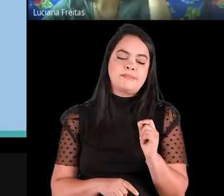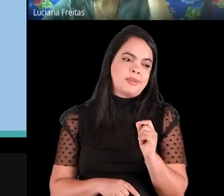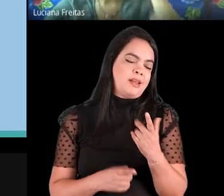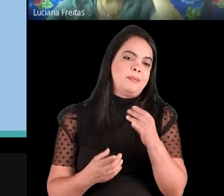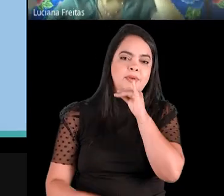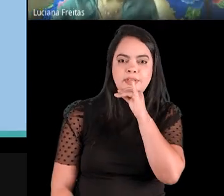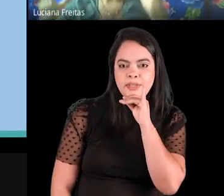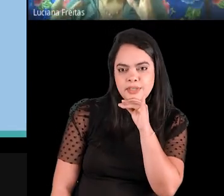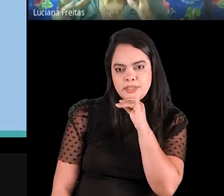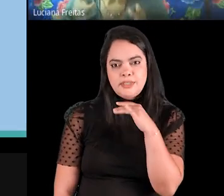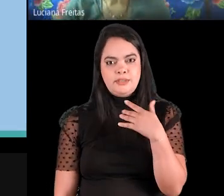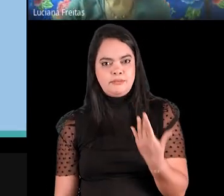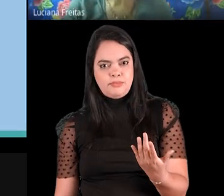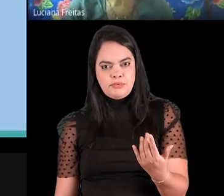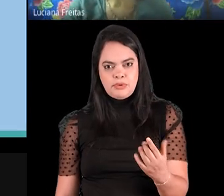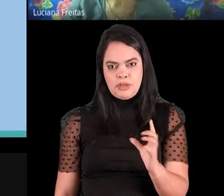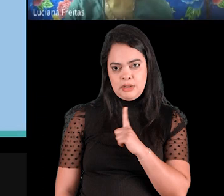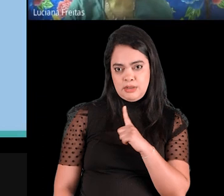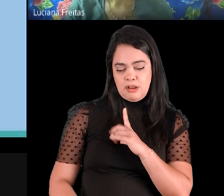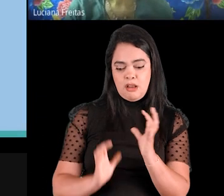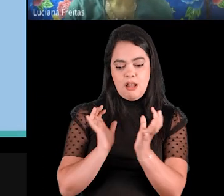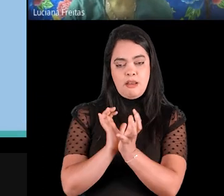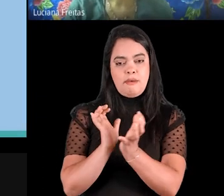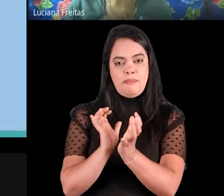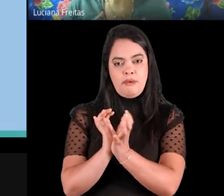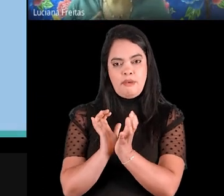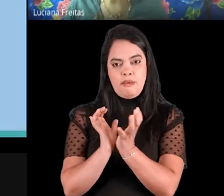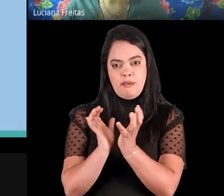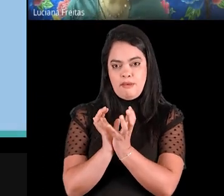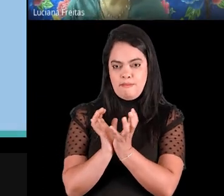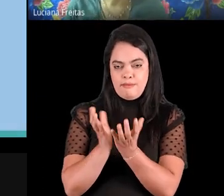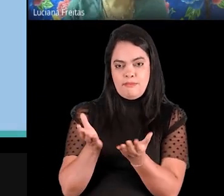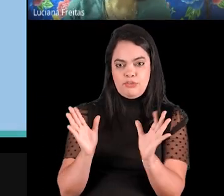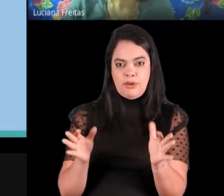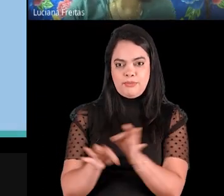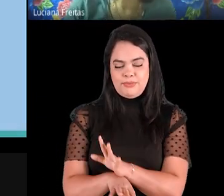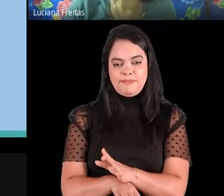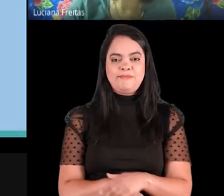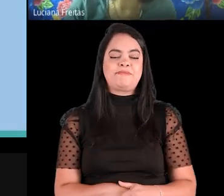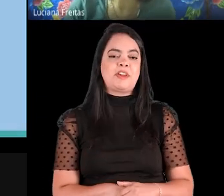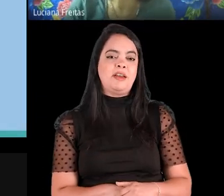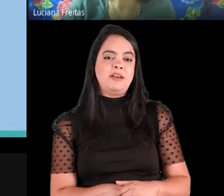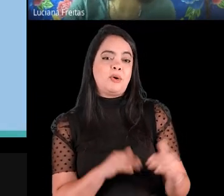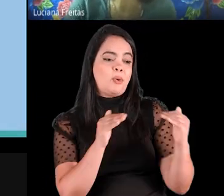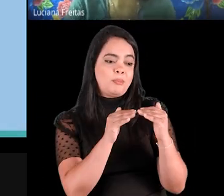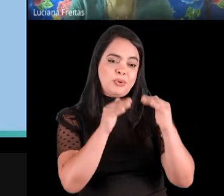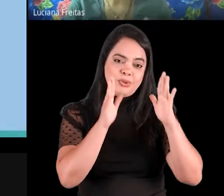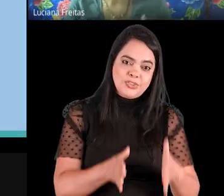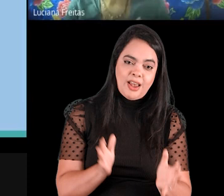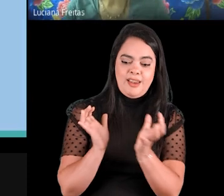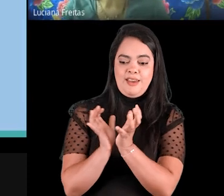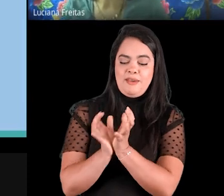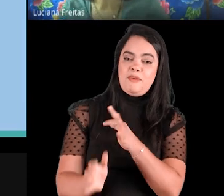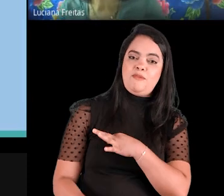questões, assim, de que eu estou com uma equipe que vai... O que a gente combinou, né? Uma equipe